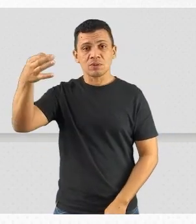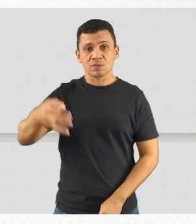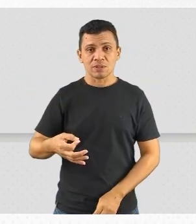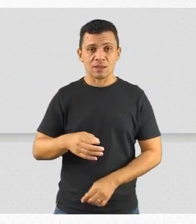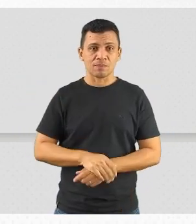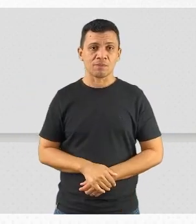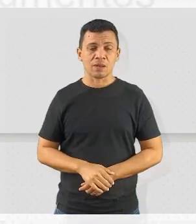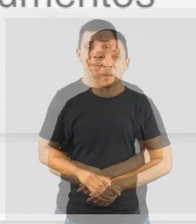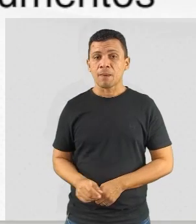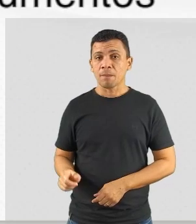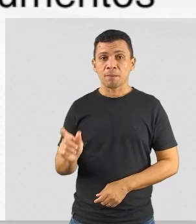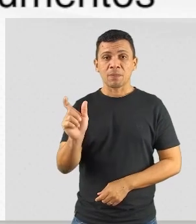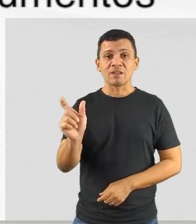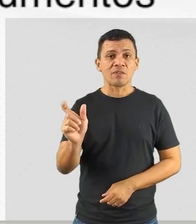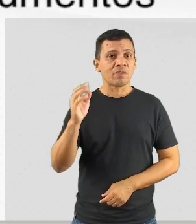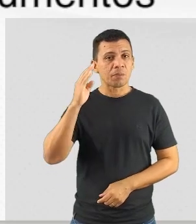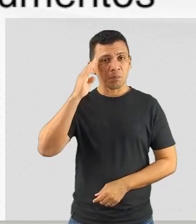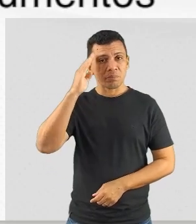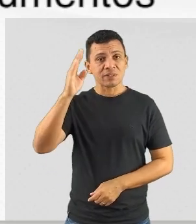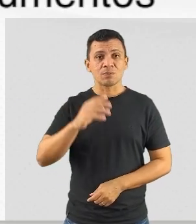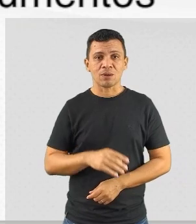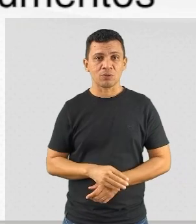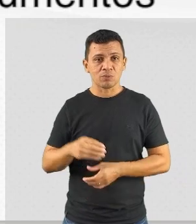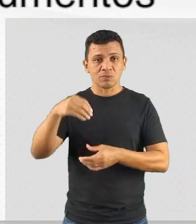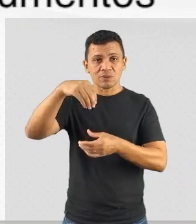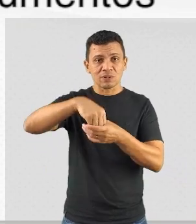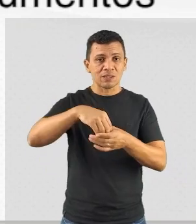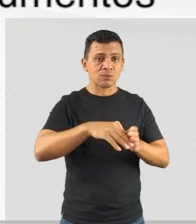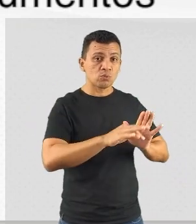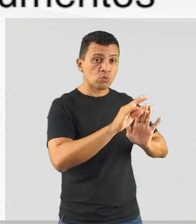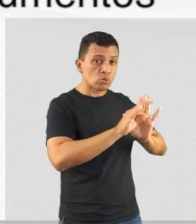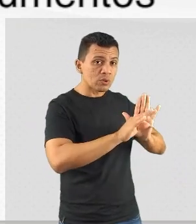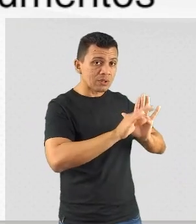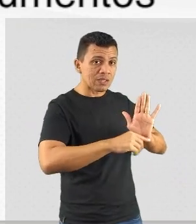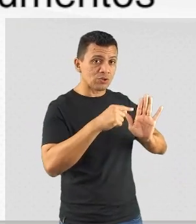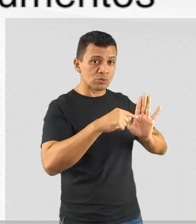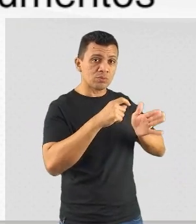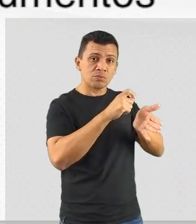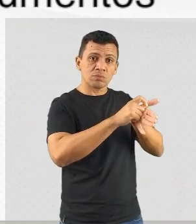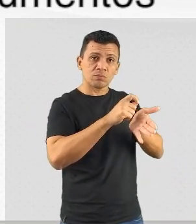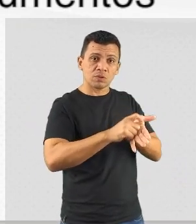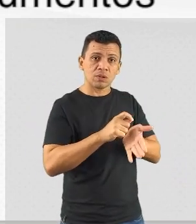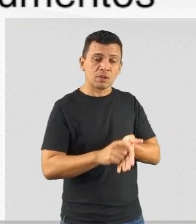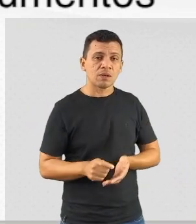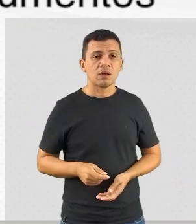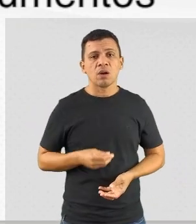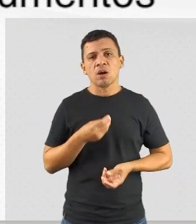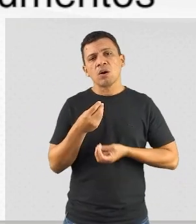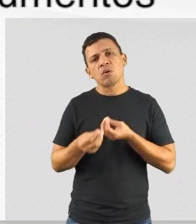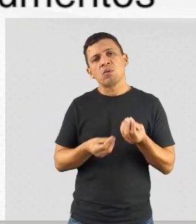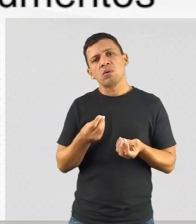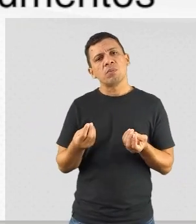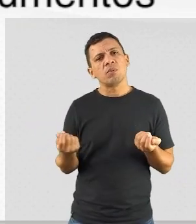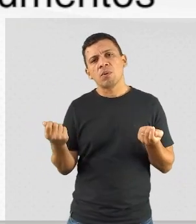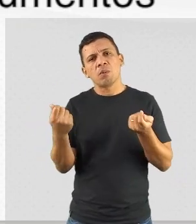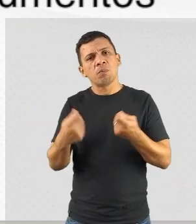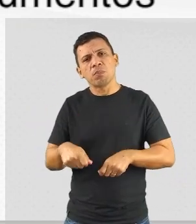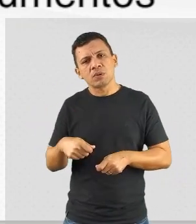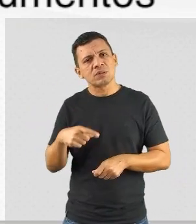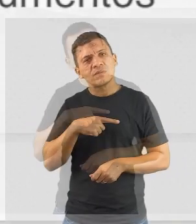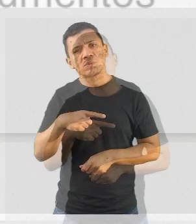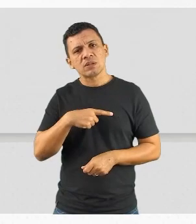a palavra-chave, dentro de um texto. Então, os elementos que vão proporcionar, que vão estar